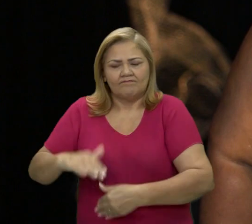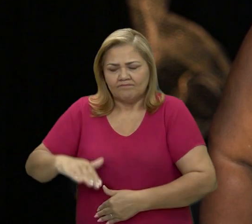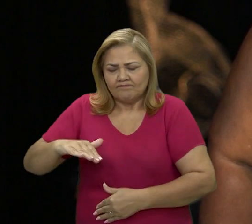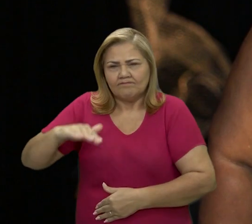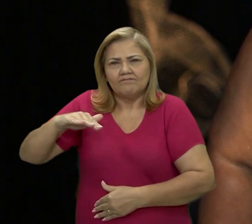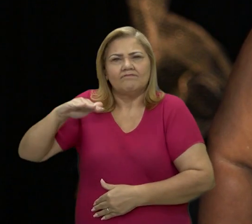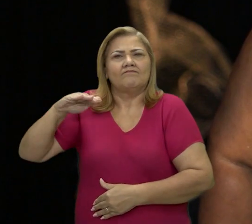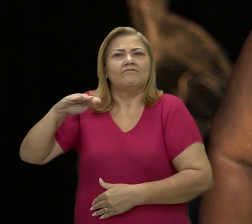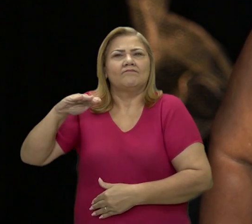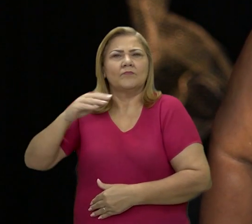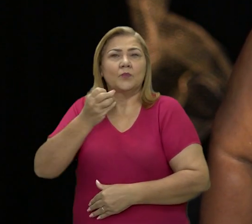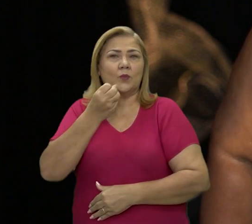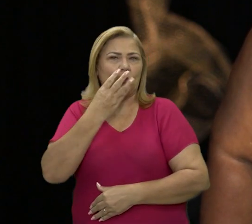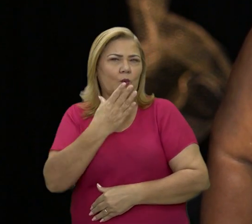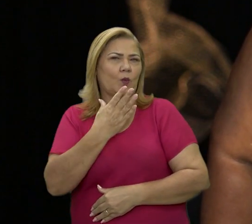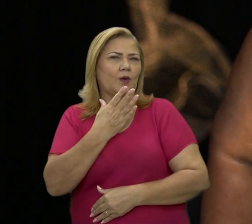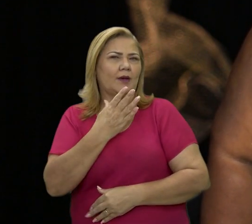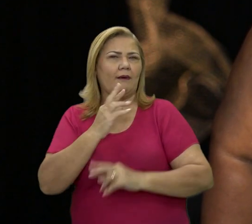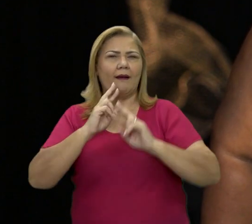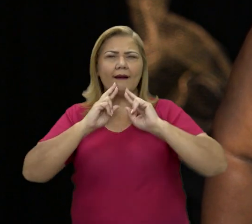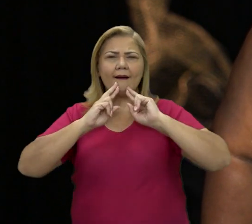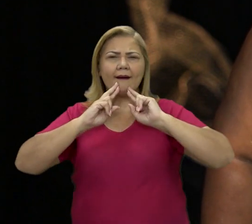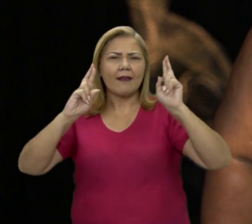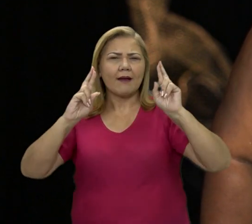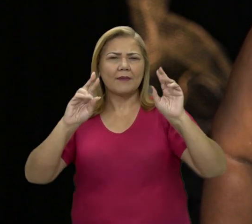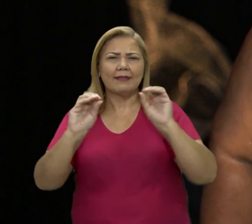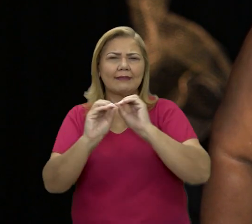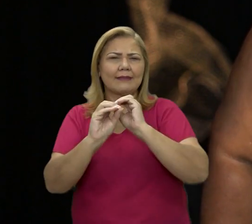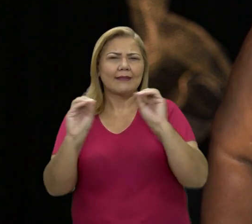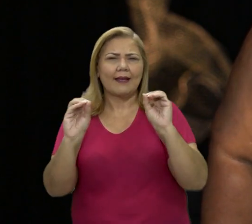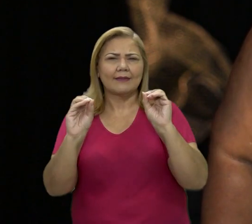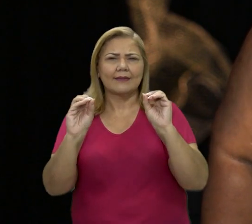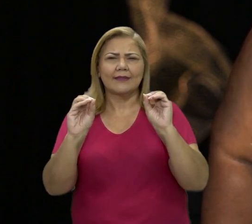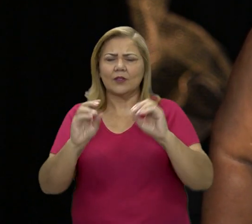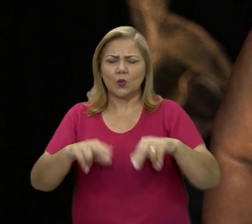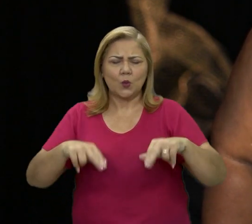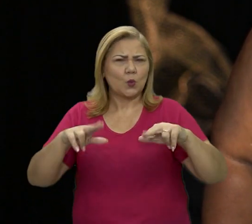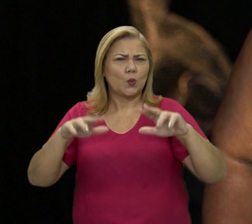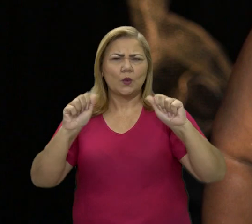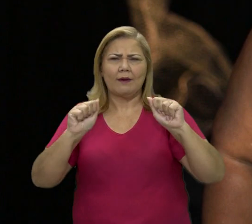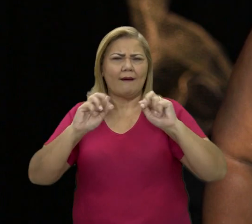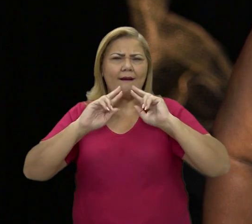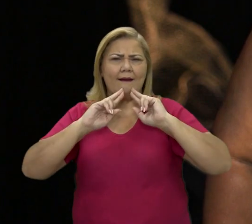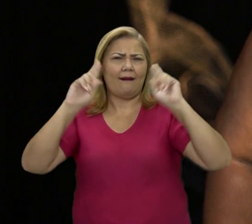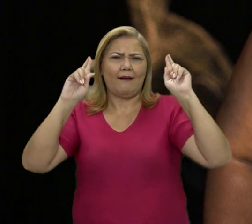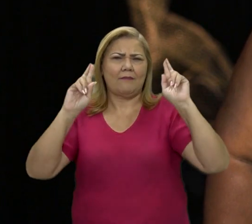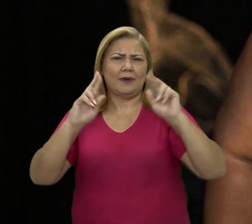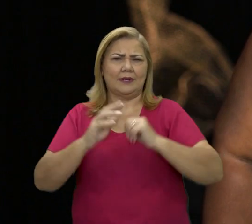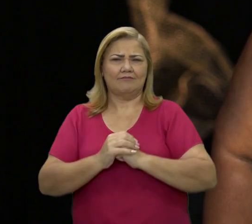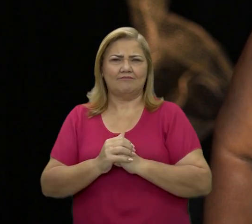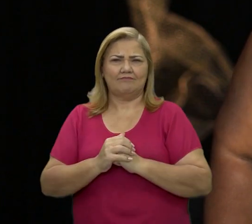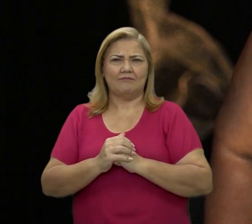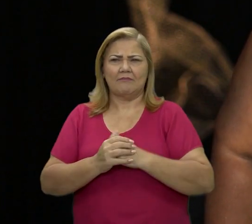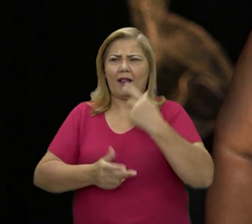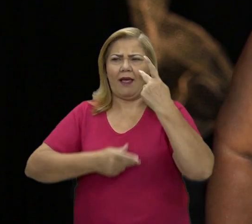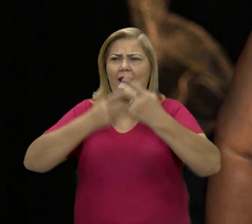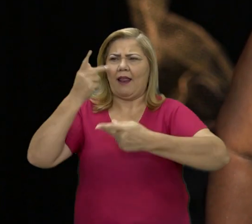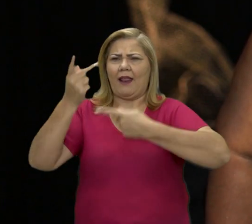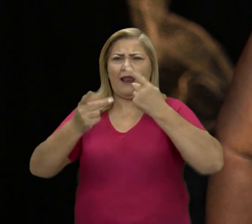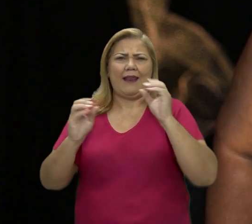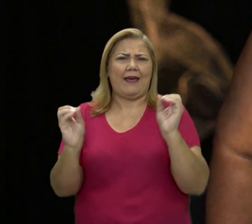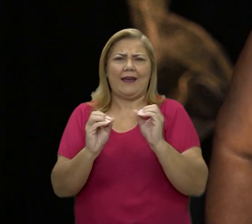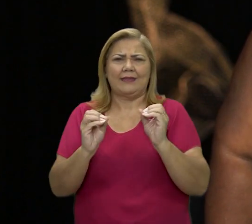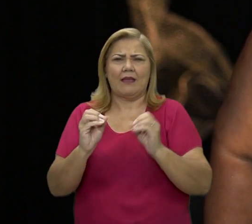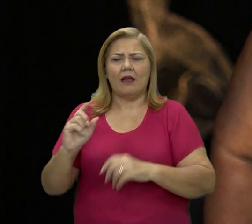criada para ser uma boa menina, que não reclama, nunca, nunca reclama.